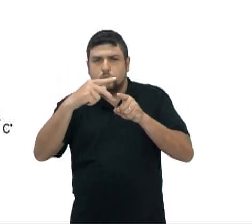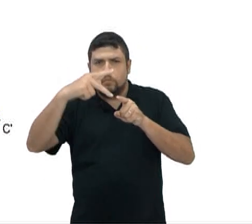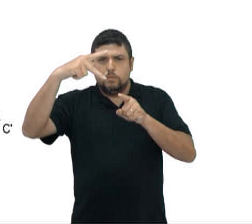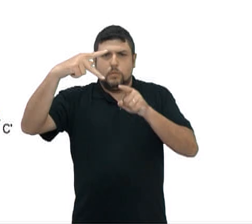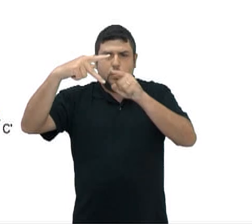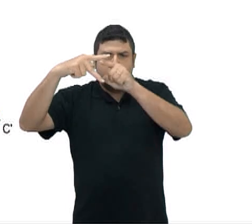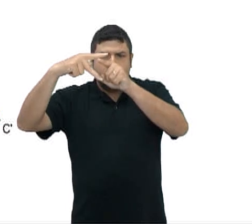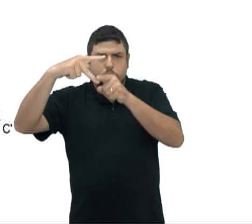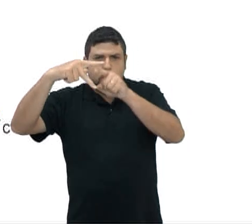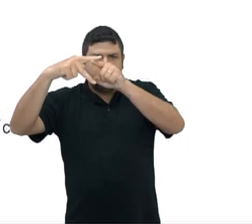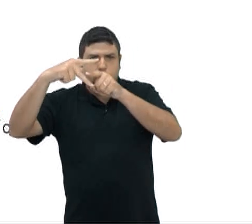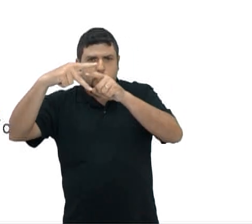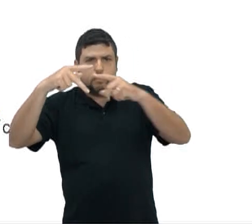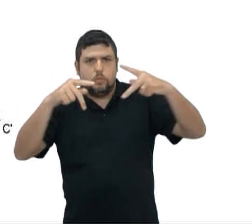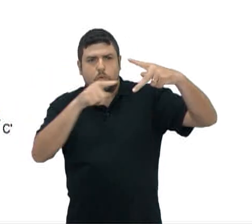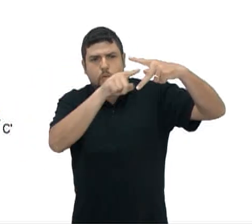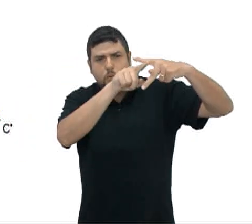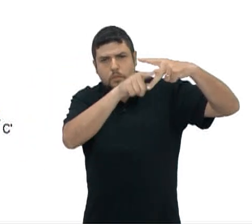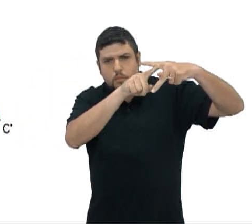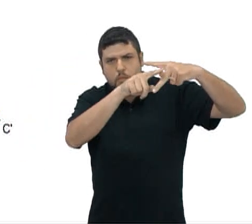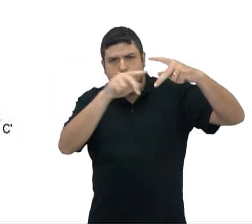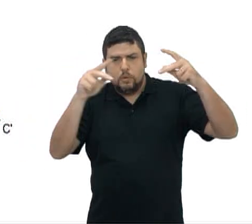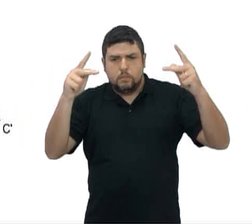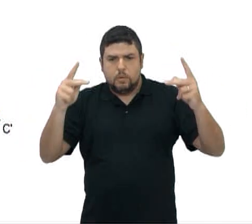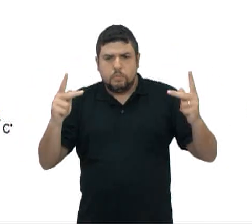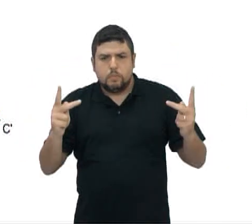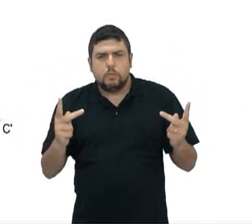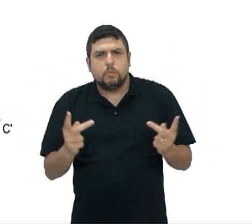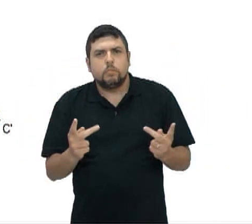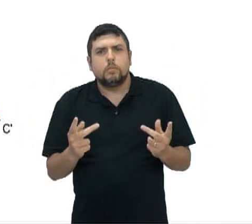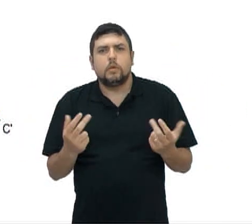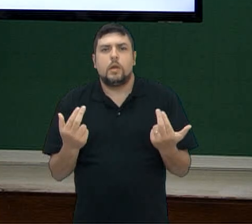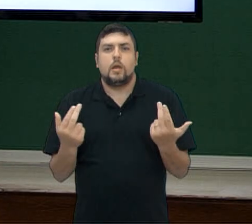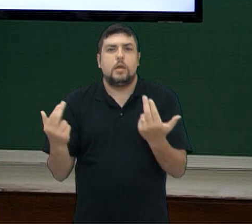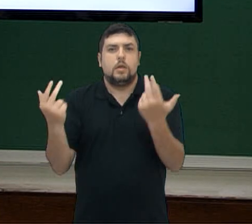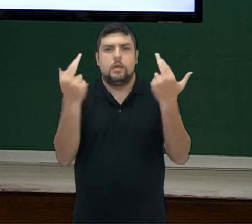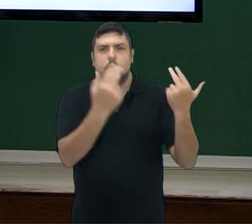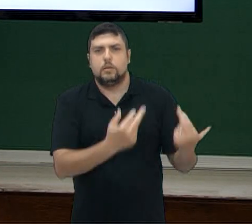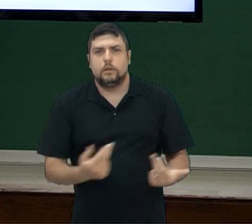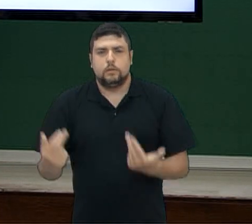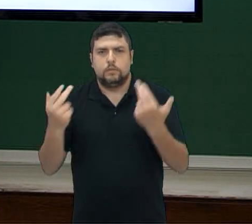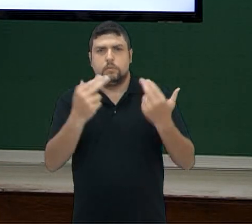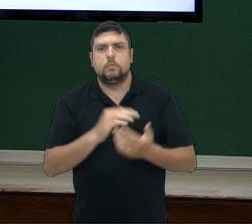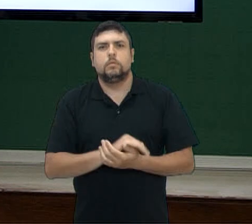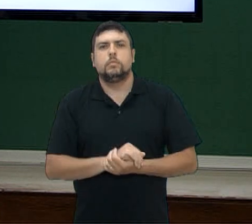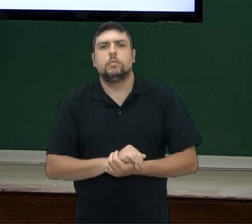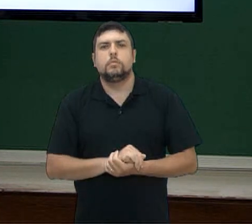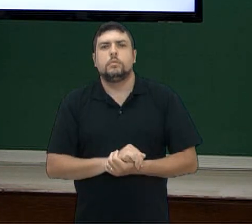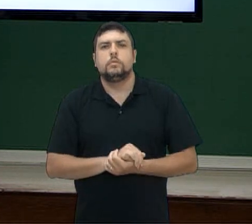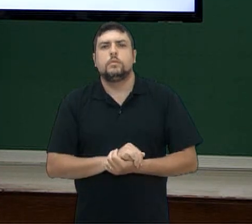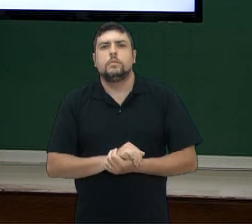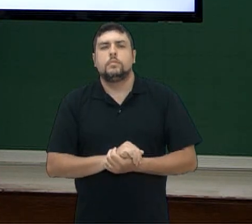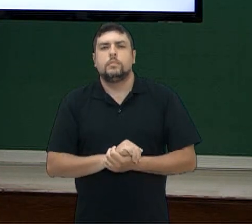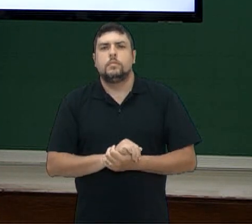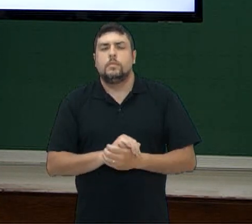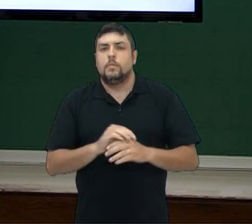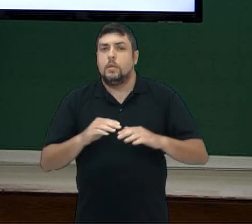os lados proporcionais. Uma coisa importante, tá? Eu estou dizendo que os polígonos